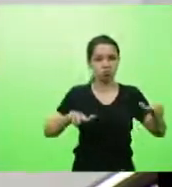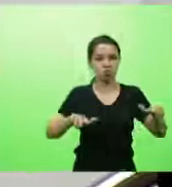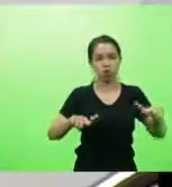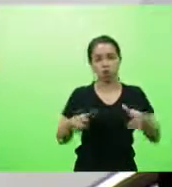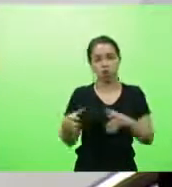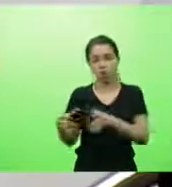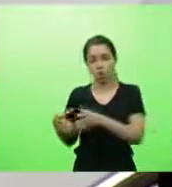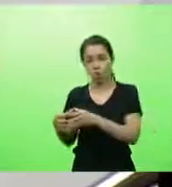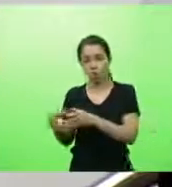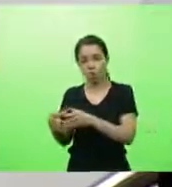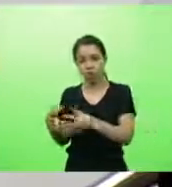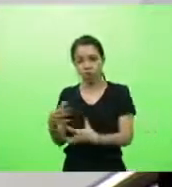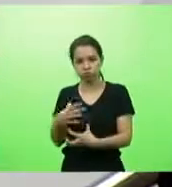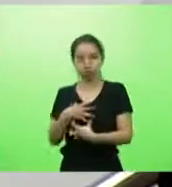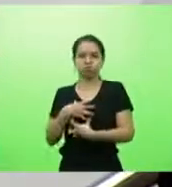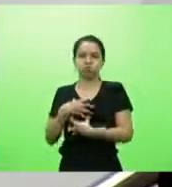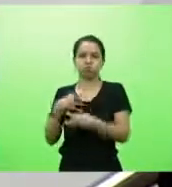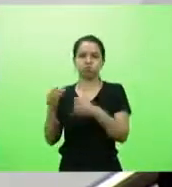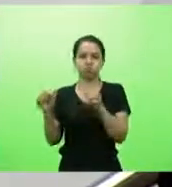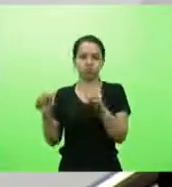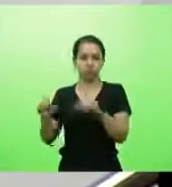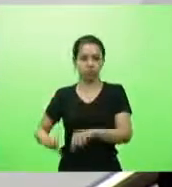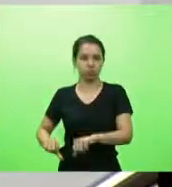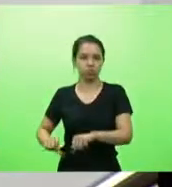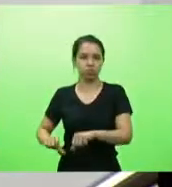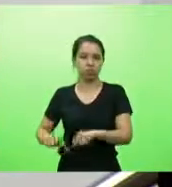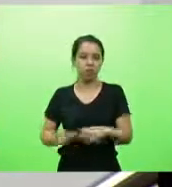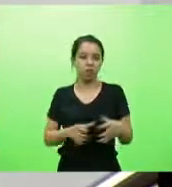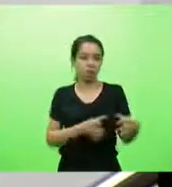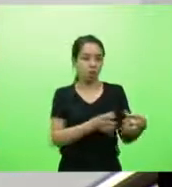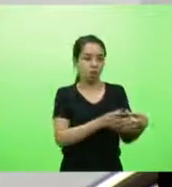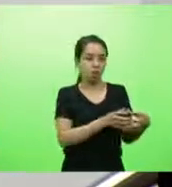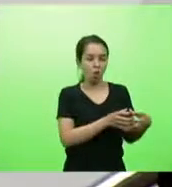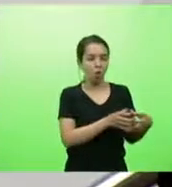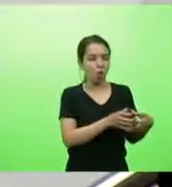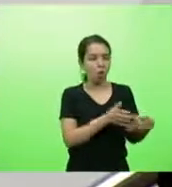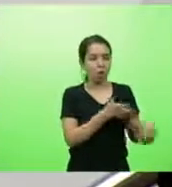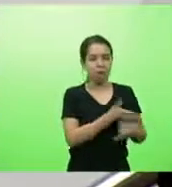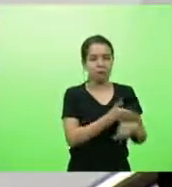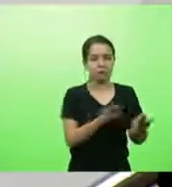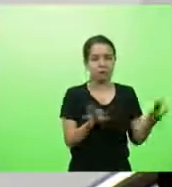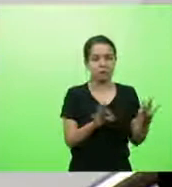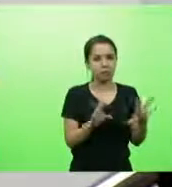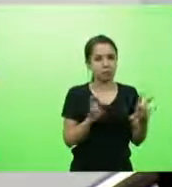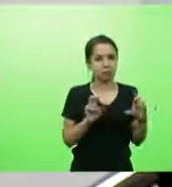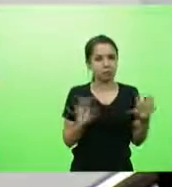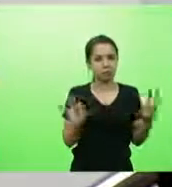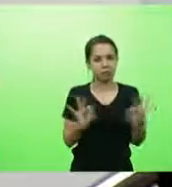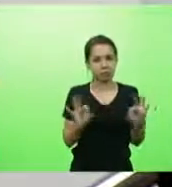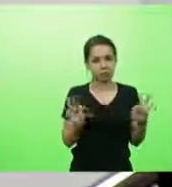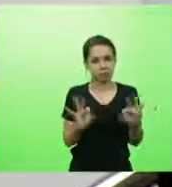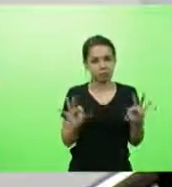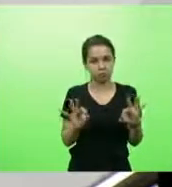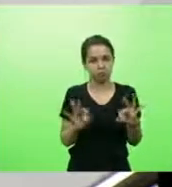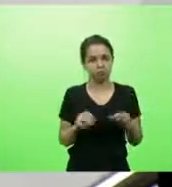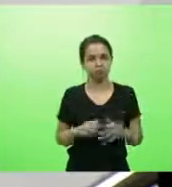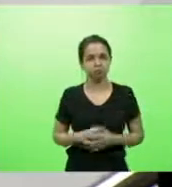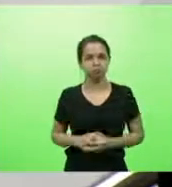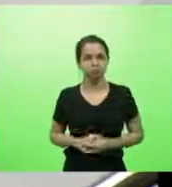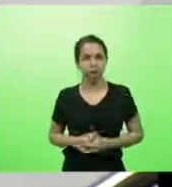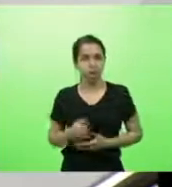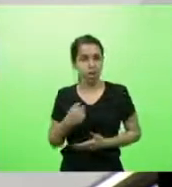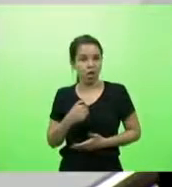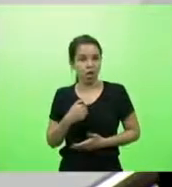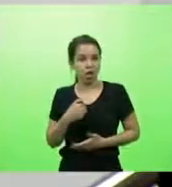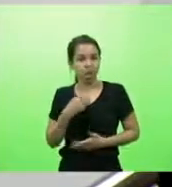crise e o outro que não participa da crise. É impressionante. E aí nos faz... Eu fico me perguntando,